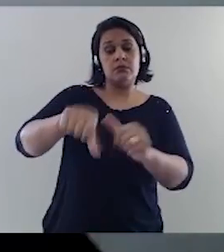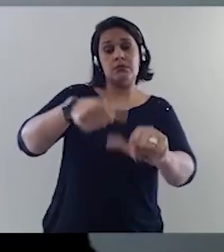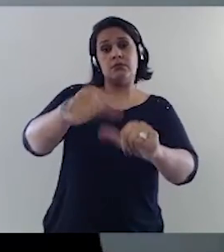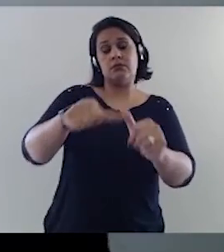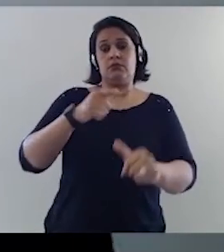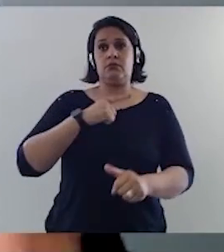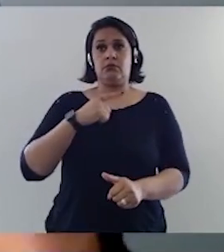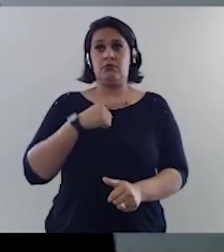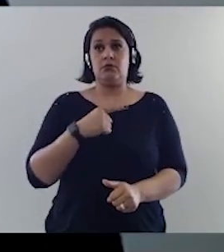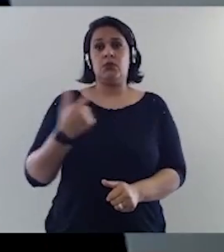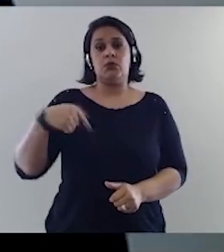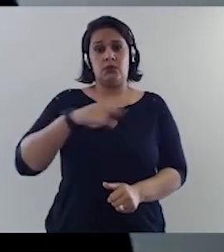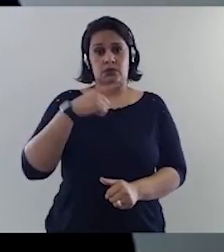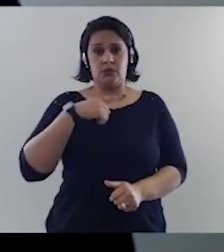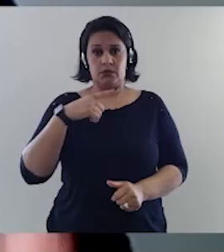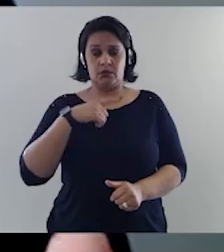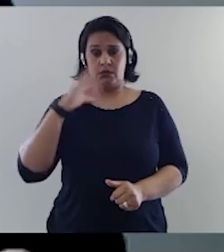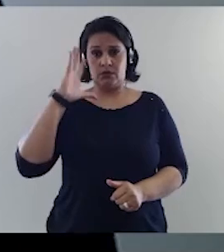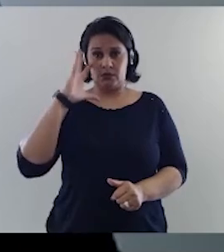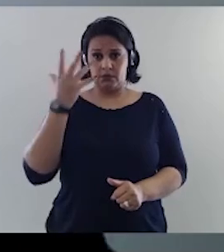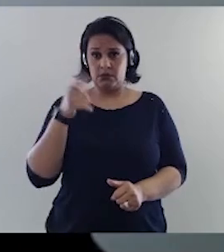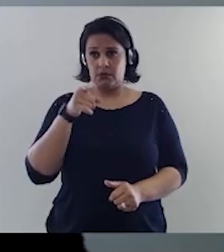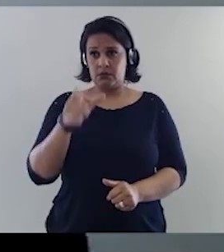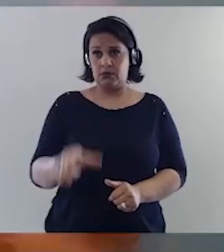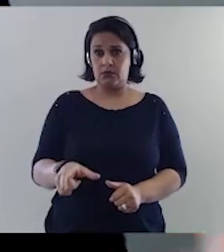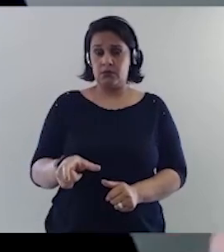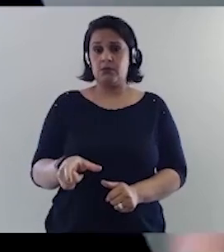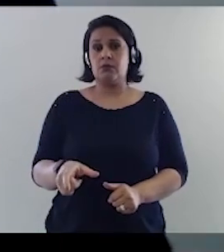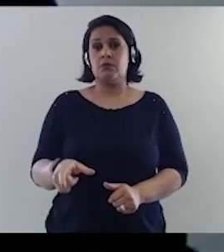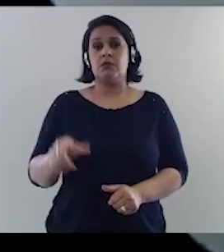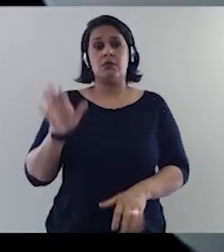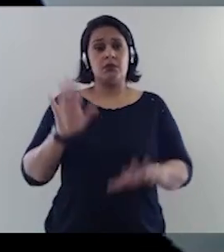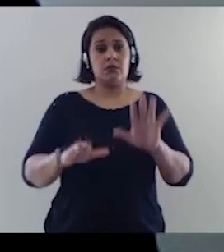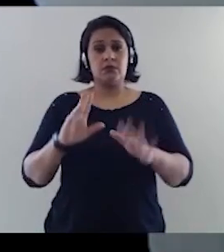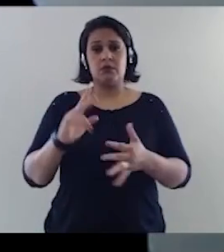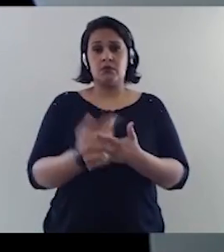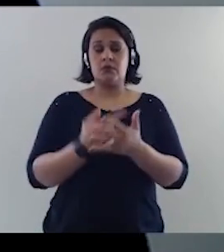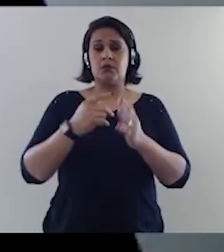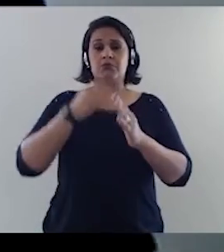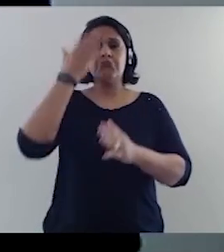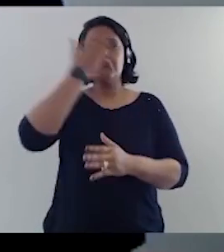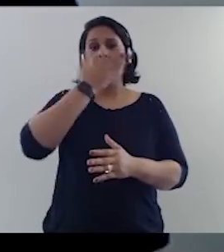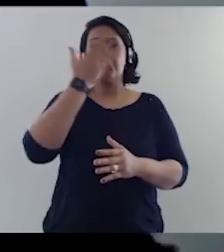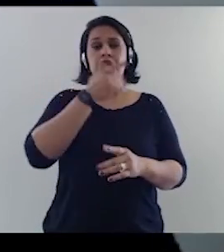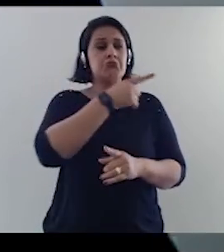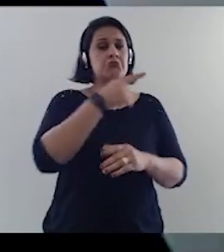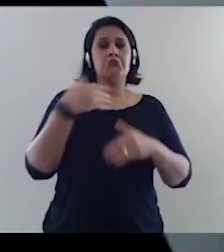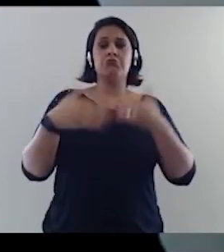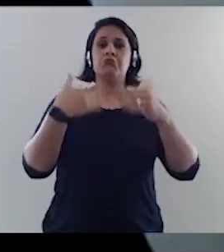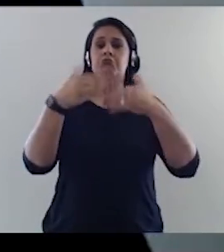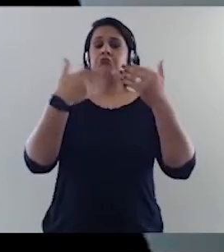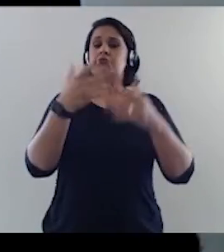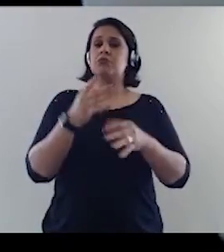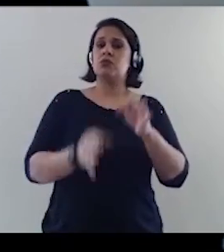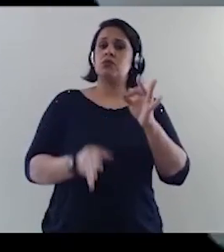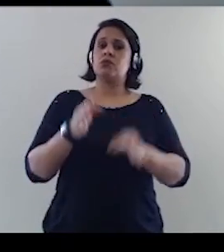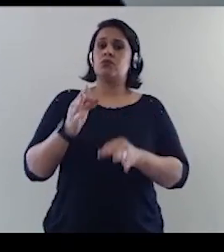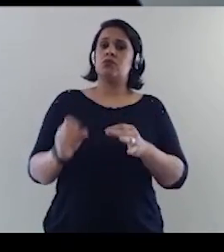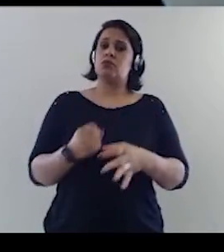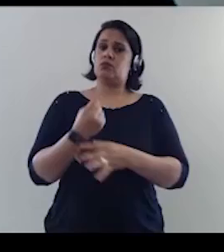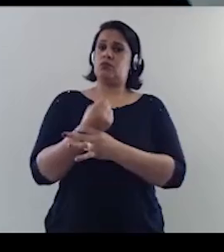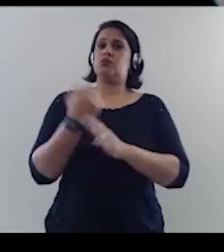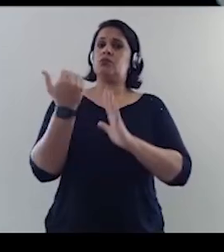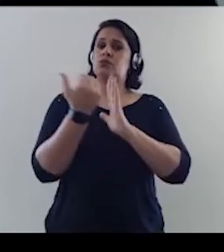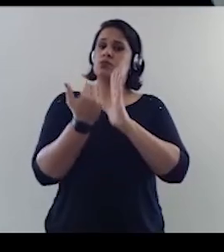vezes, decisões ancoradas em precedentes que ficam de costas voltadas para a evolução jurídica de